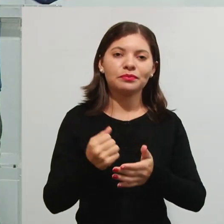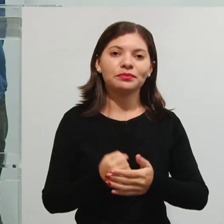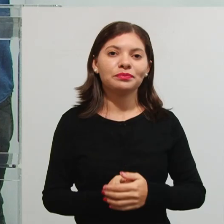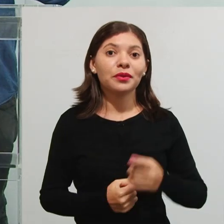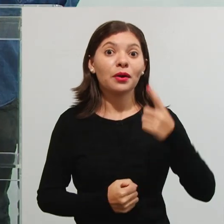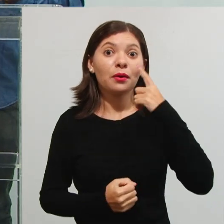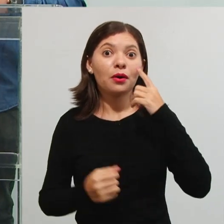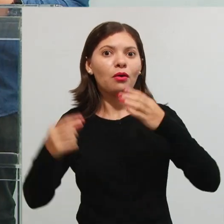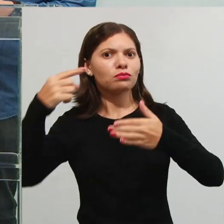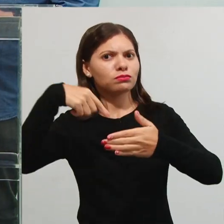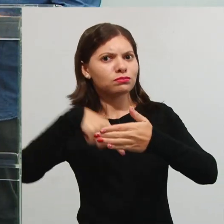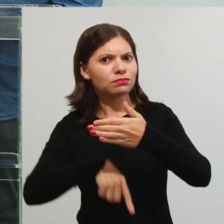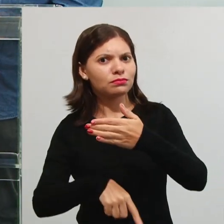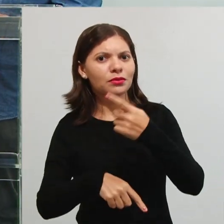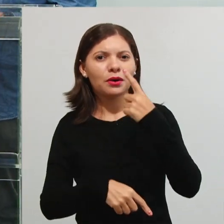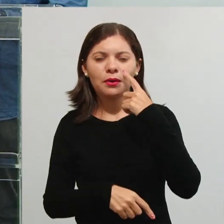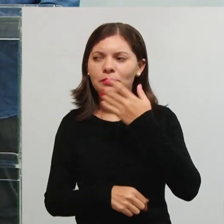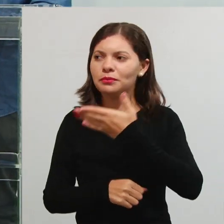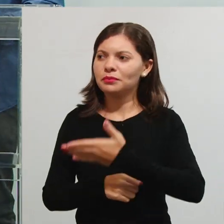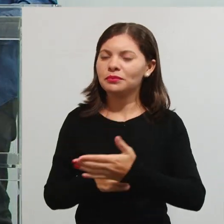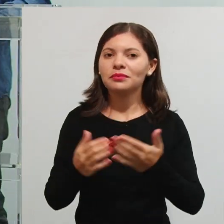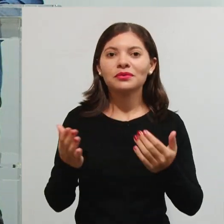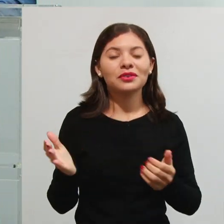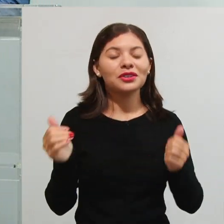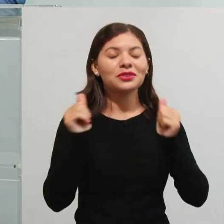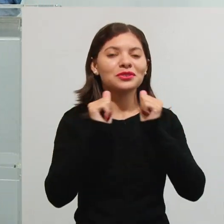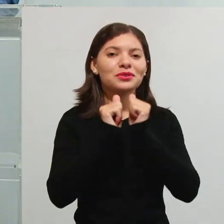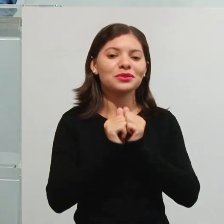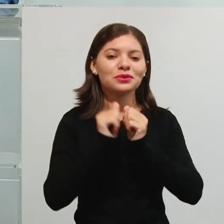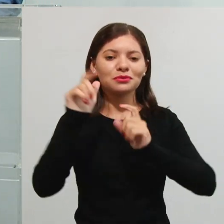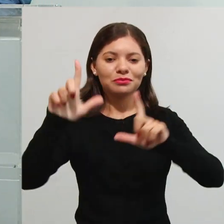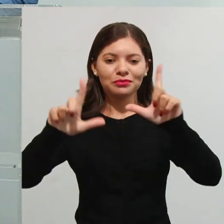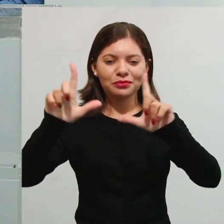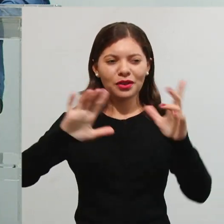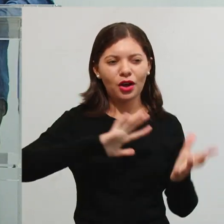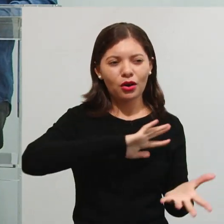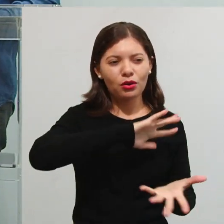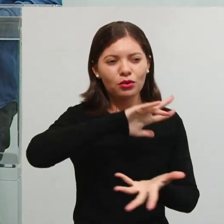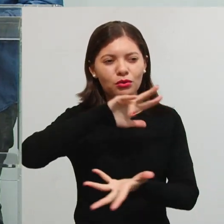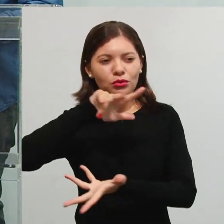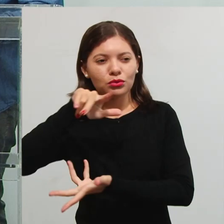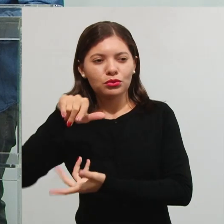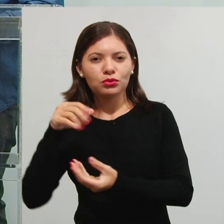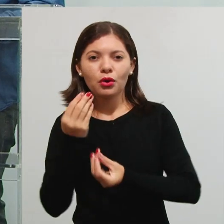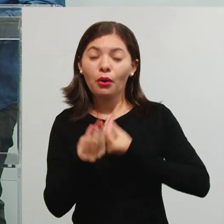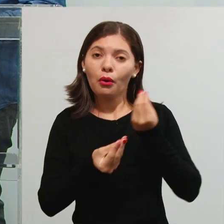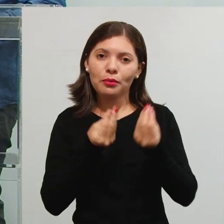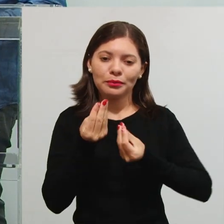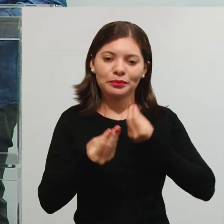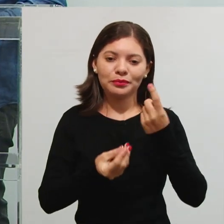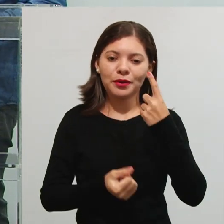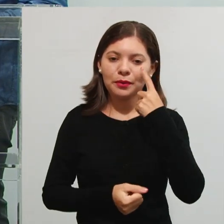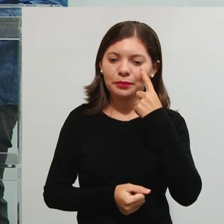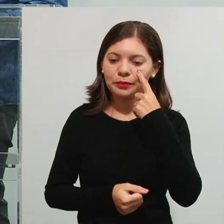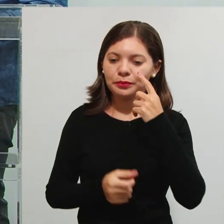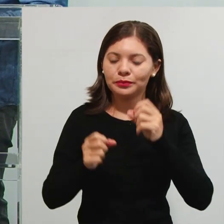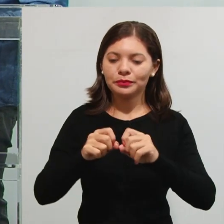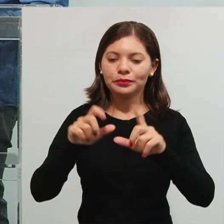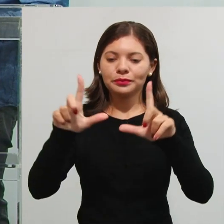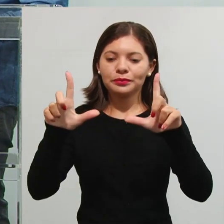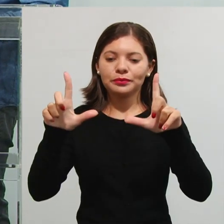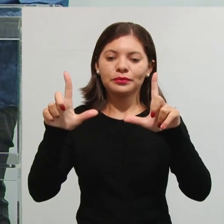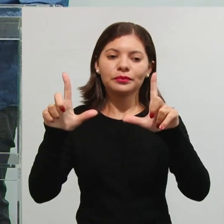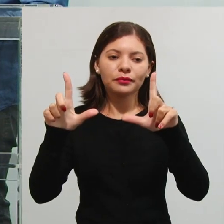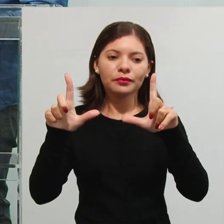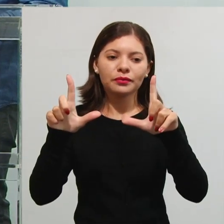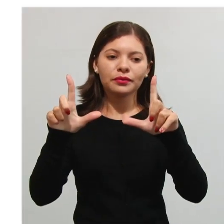profundo. Vem comigo para a gente ver o empreendedorismo a nível mundial. Como que se estabeleceu essa inovação? Olha só,